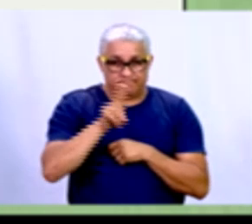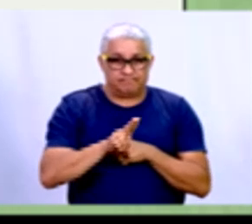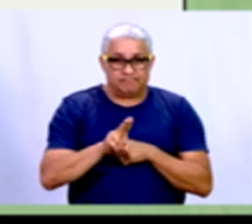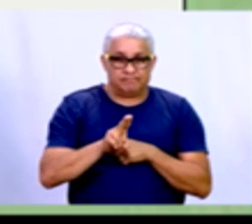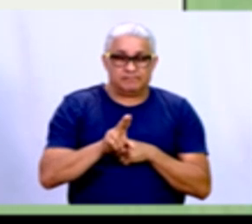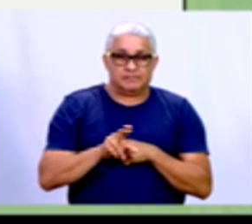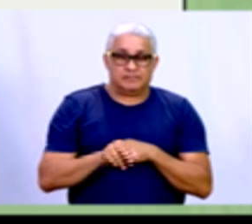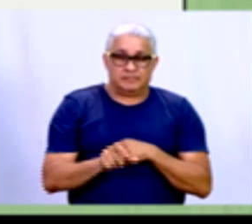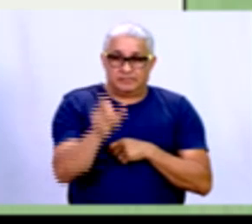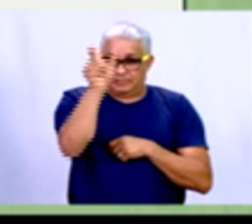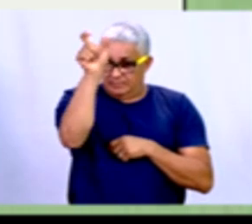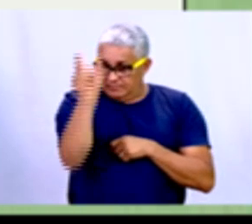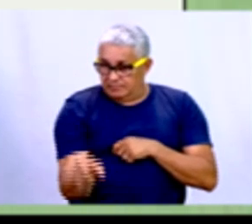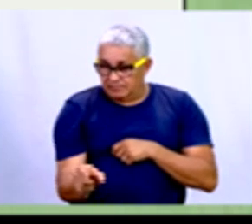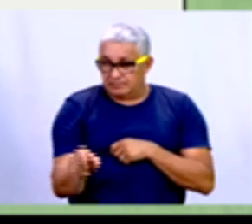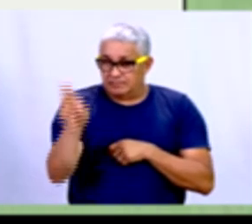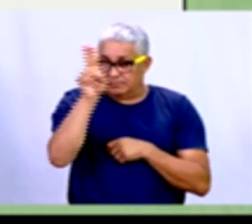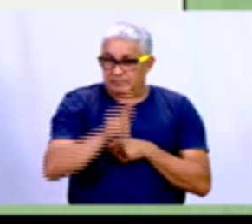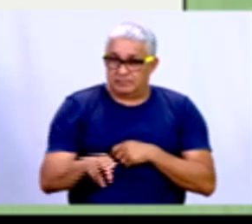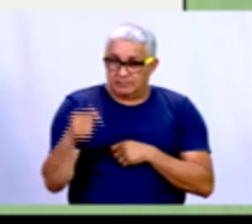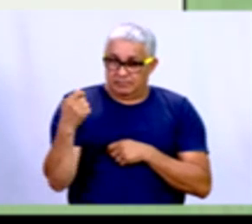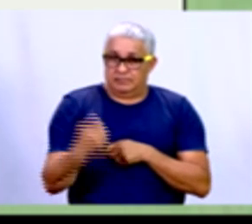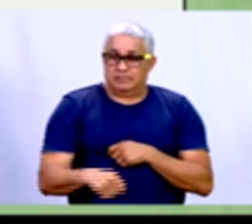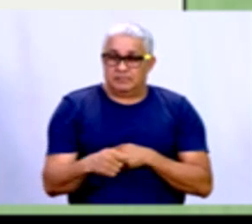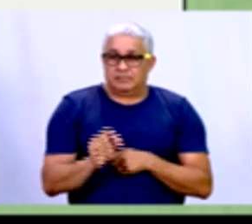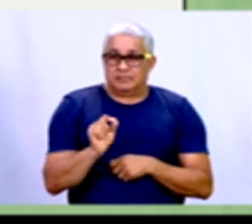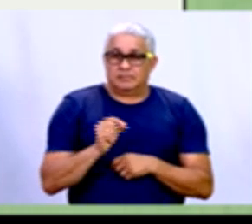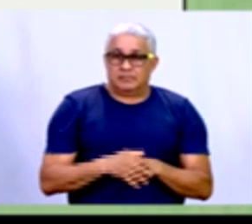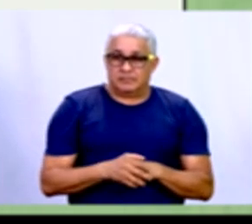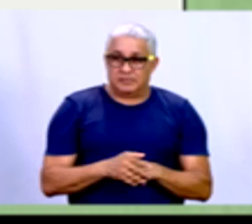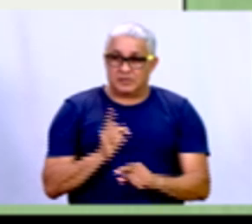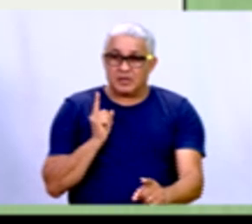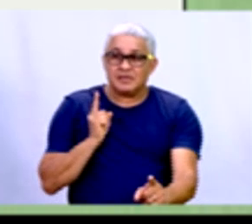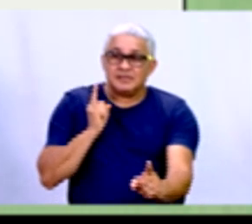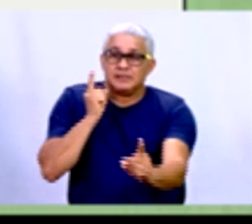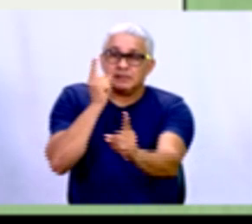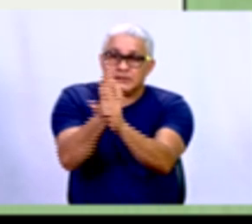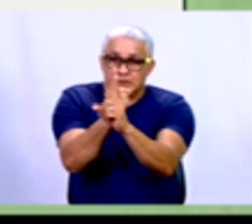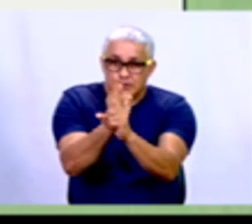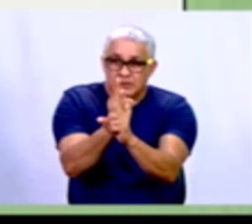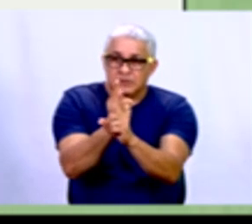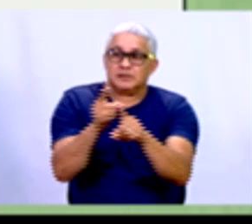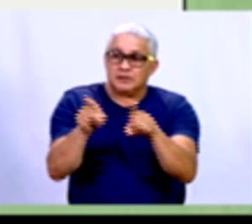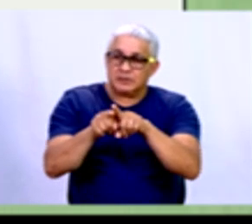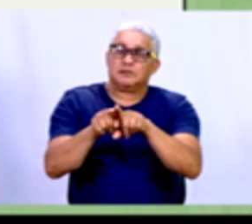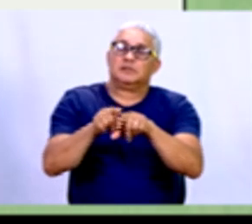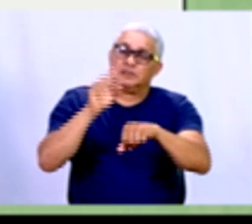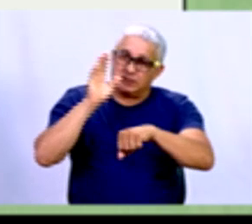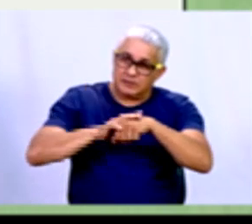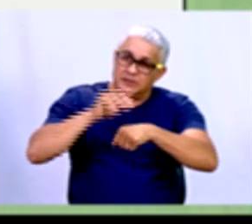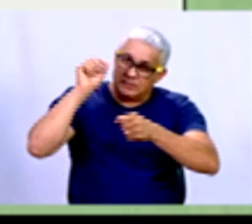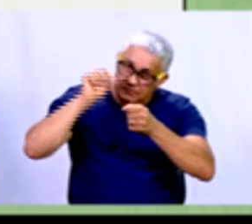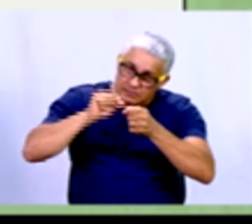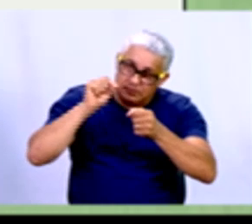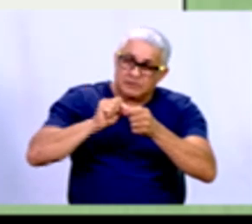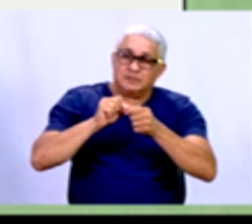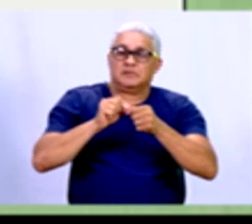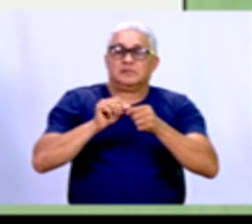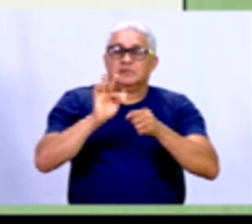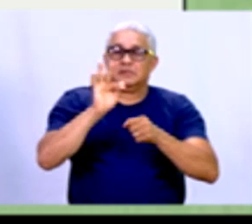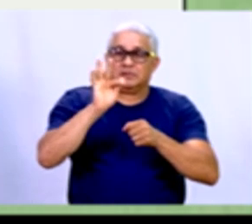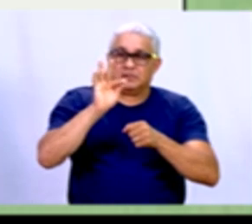O usuário, ele deve ser capaz de encontrar e executar as funções